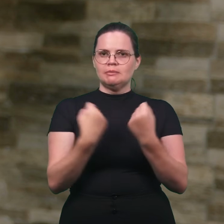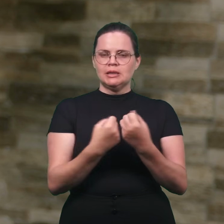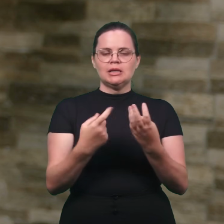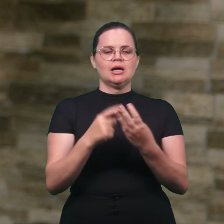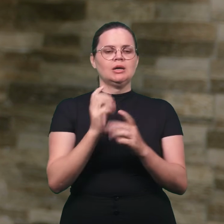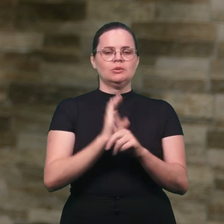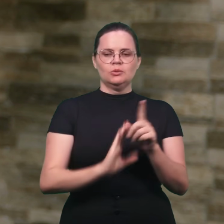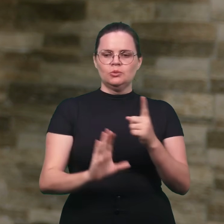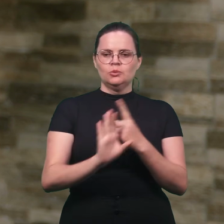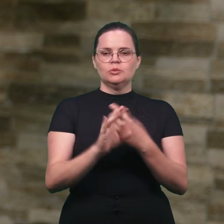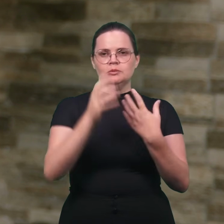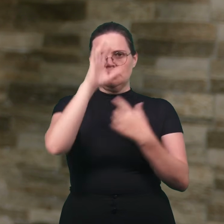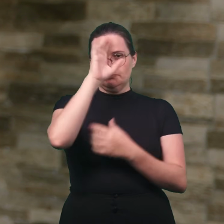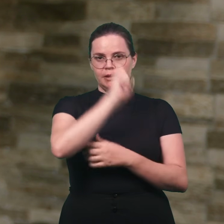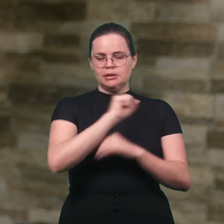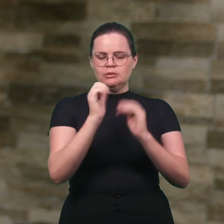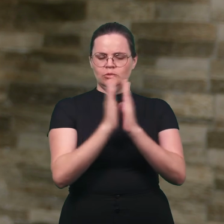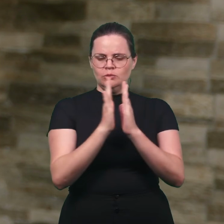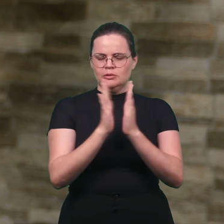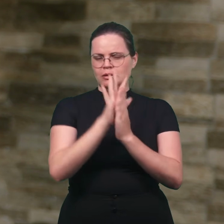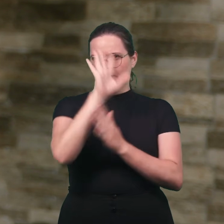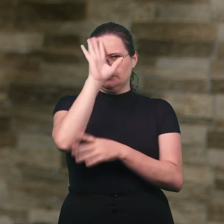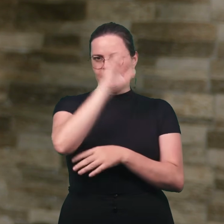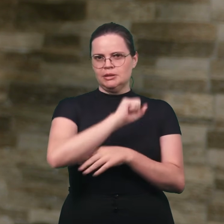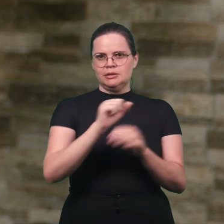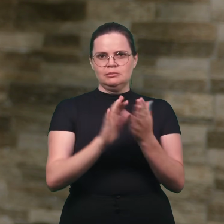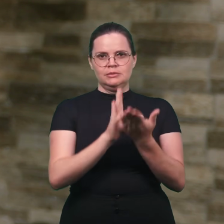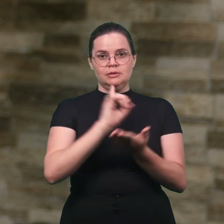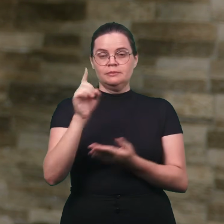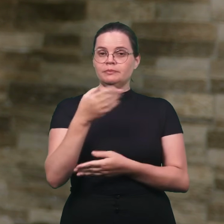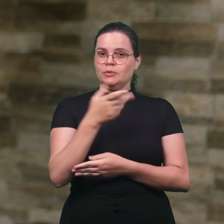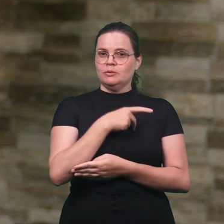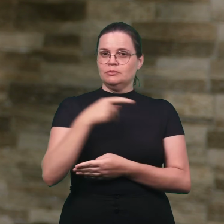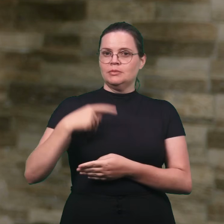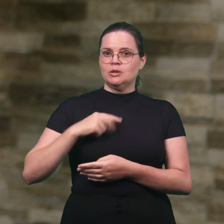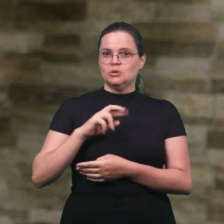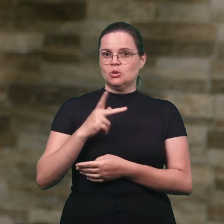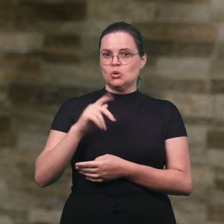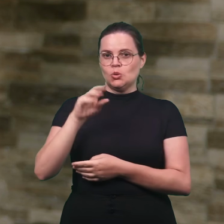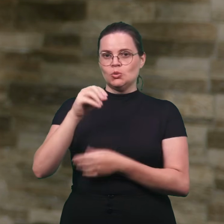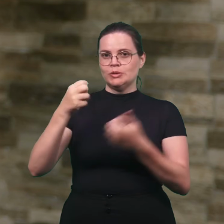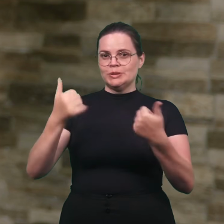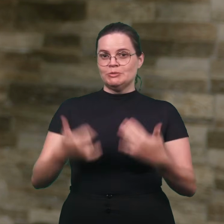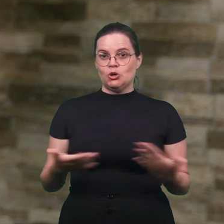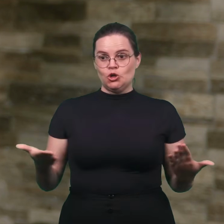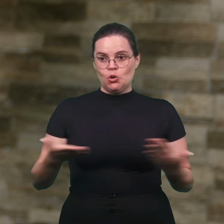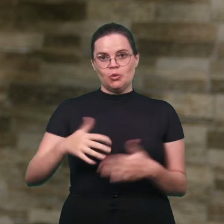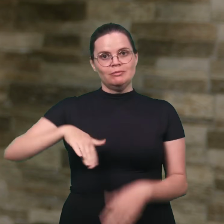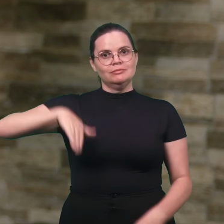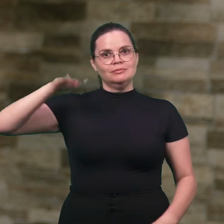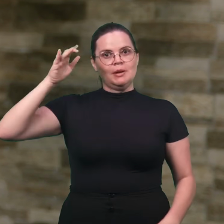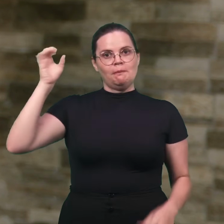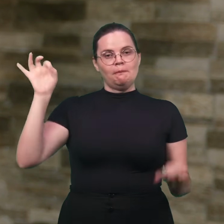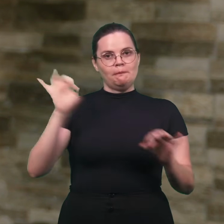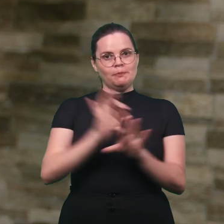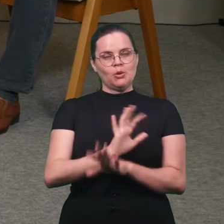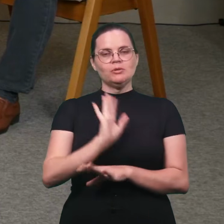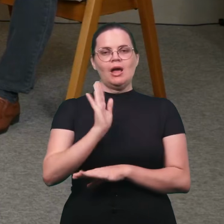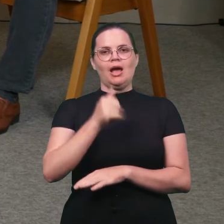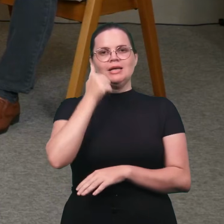aprendendo a orar, aprendendo a palavra do Senhor. E o próprio pastor Hugo disse que hoje são senhoras de frente, glória a